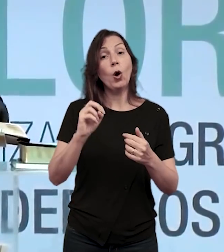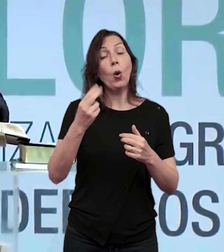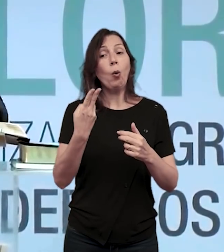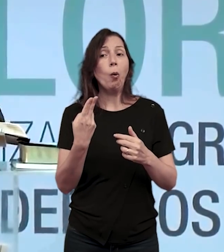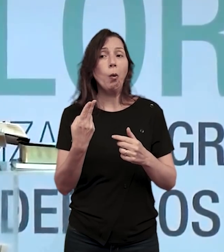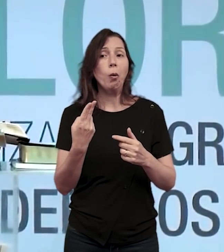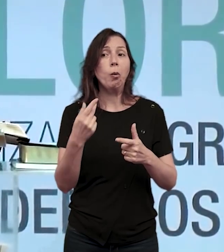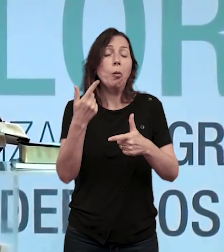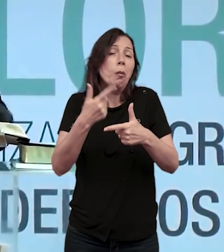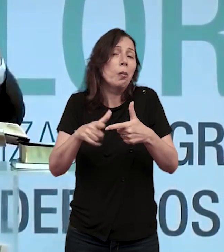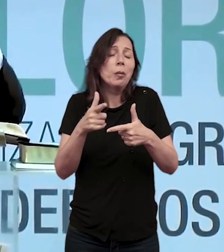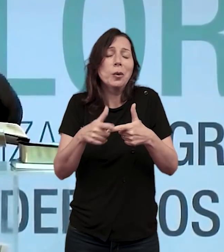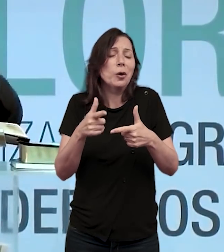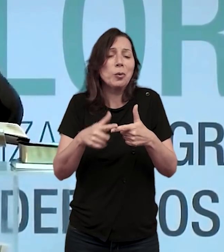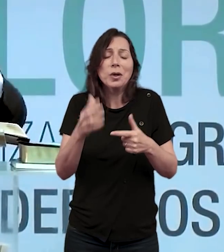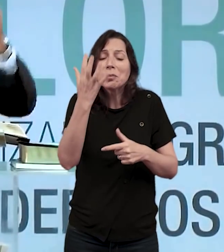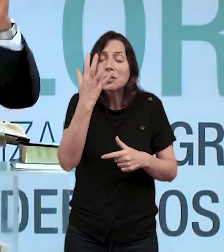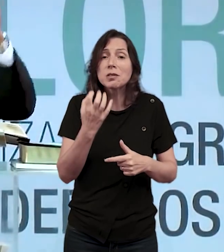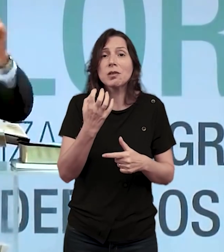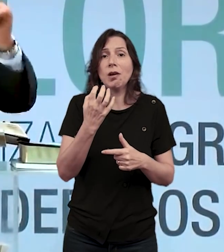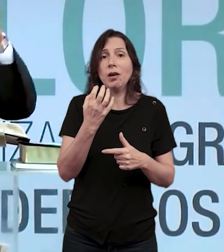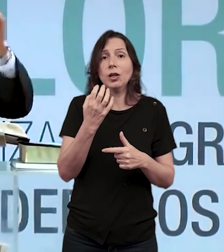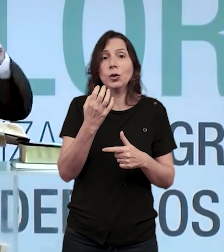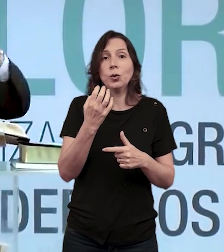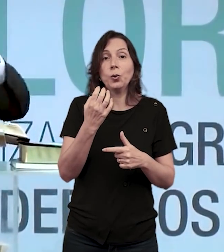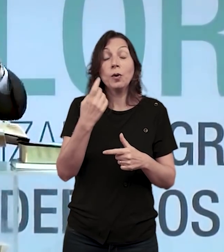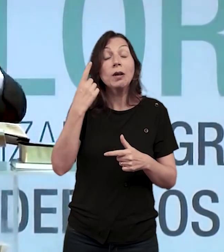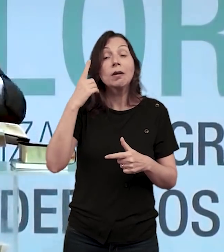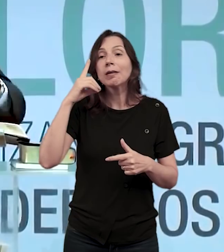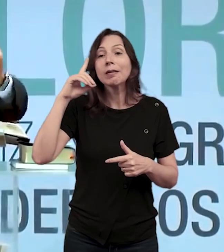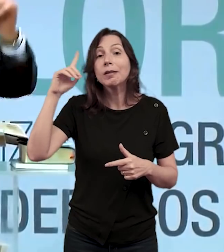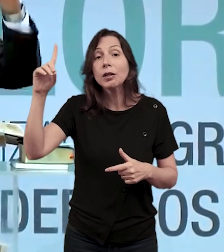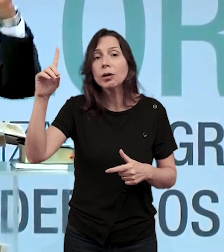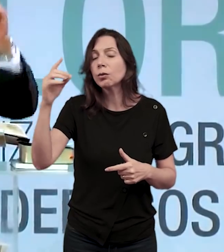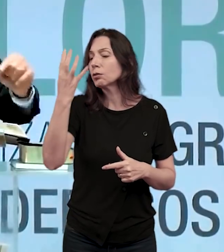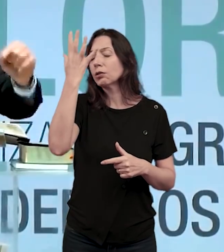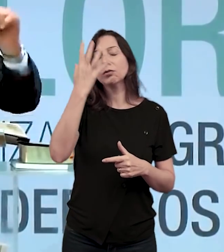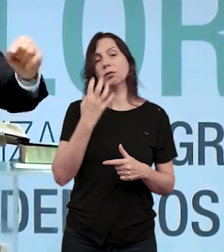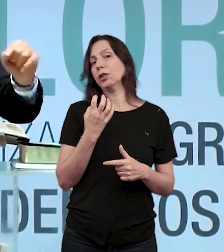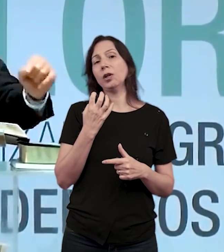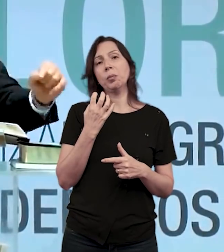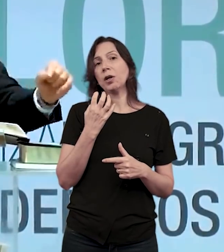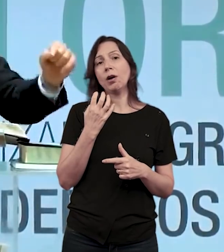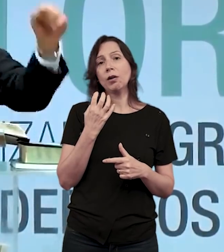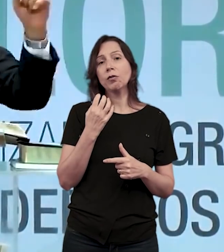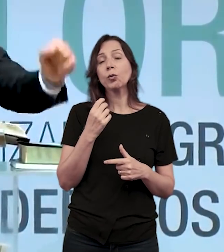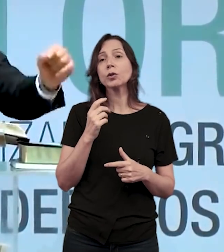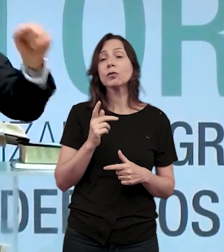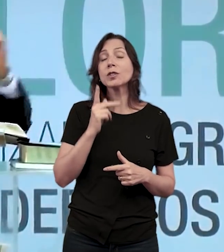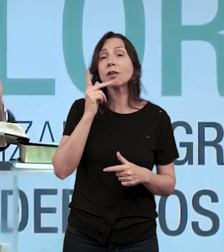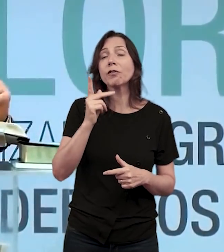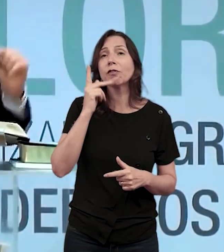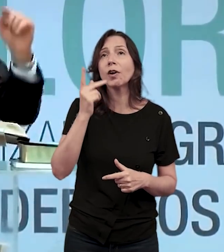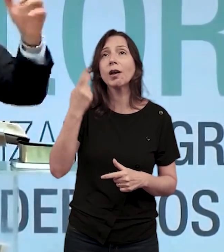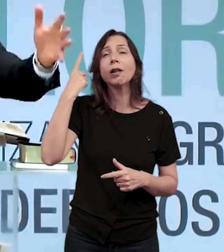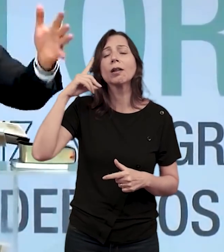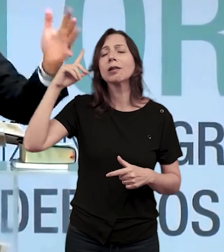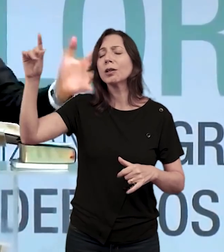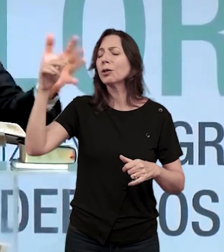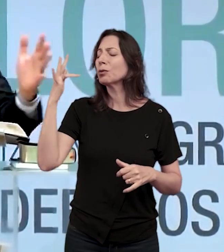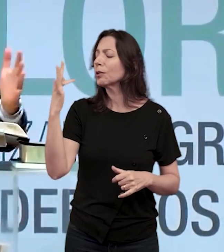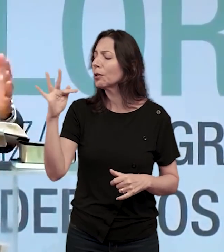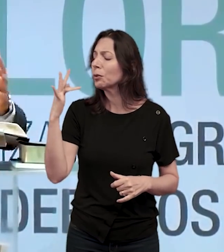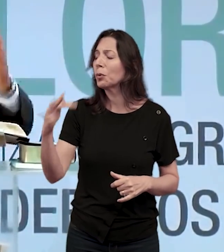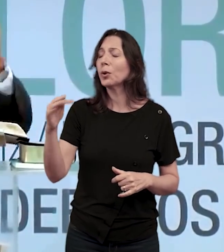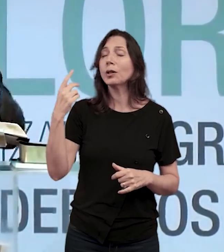você não vê saída. Eu quero dizer para você que Deus não censura você quando você diz: está doendo, Senhor, meu Deus, por que isso? Meu Deus,